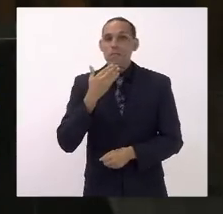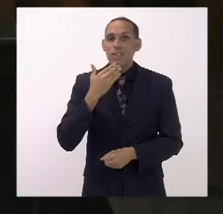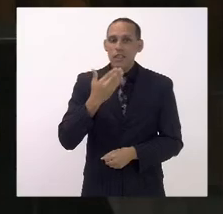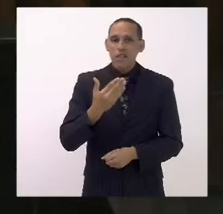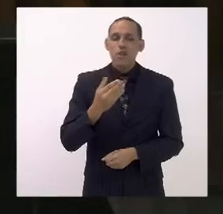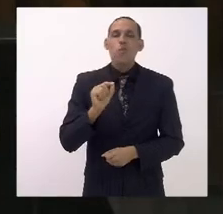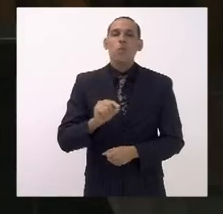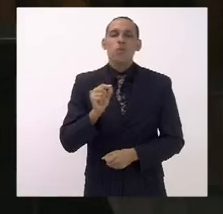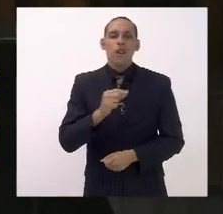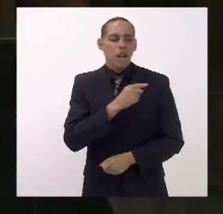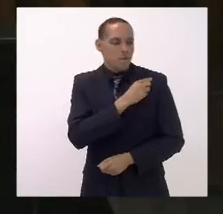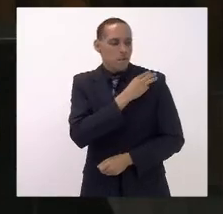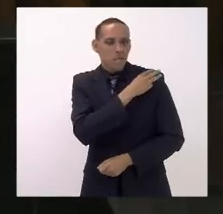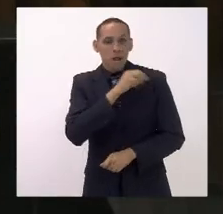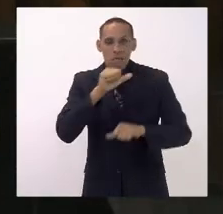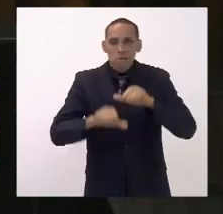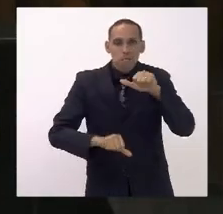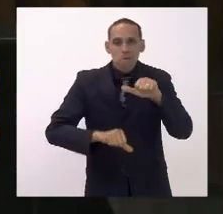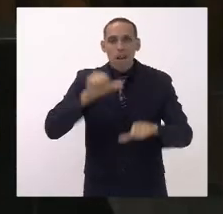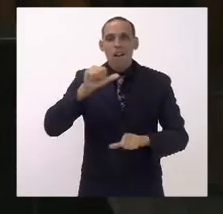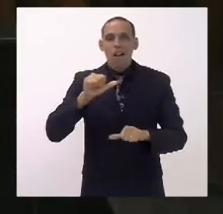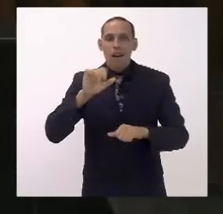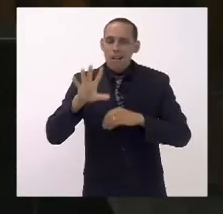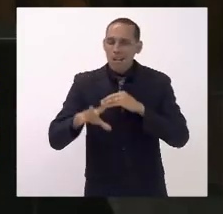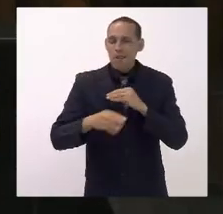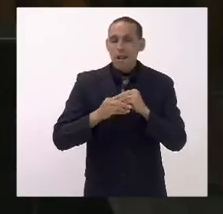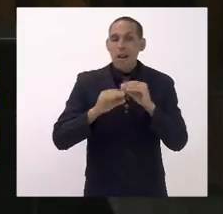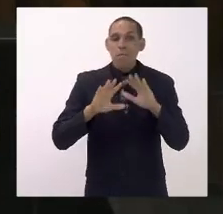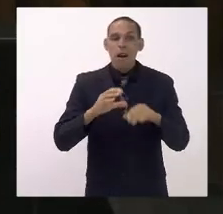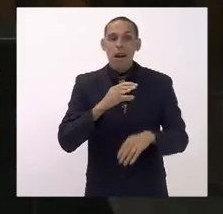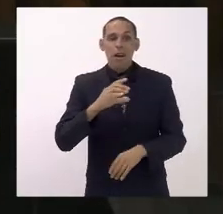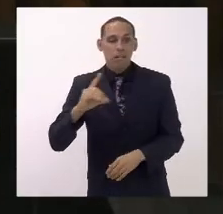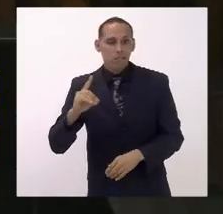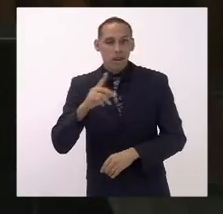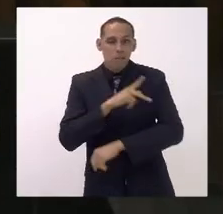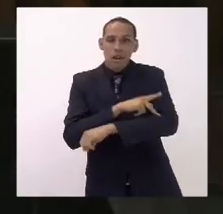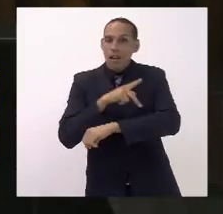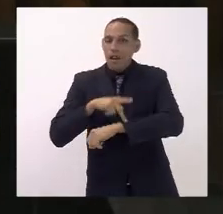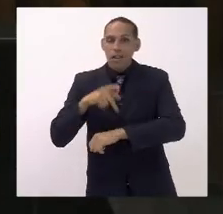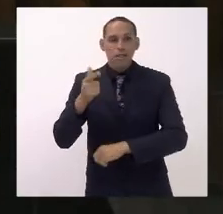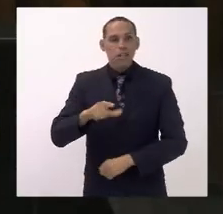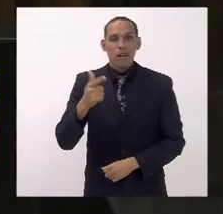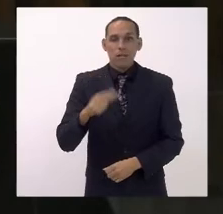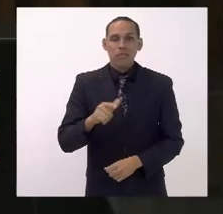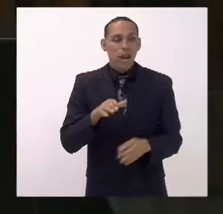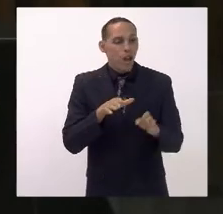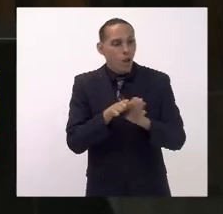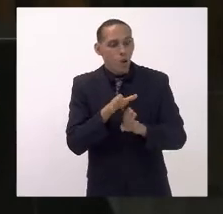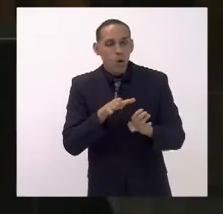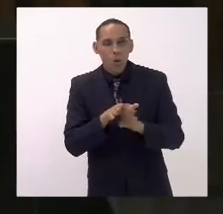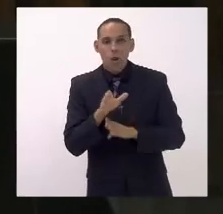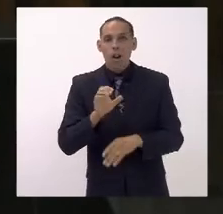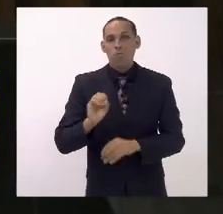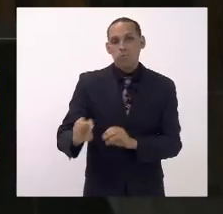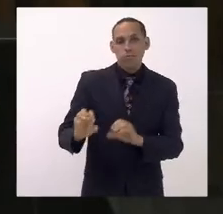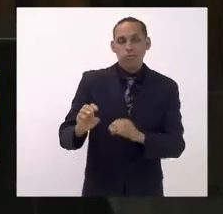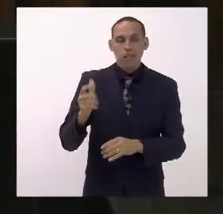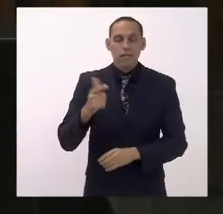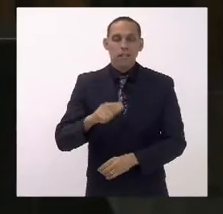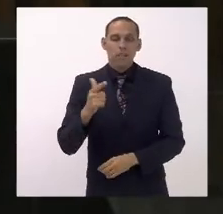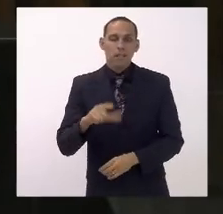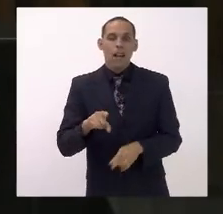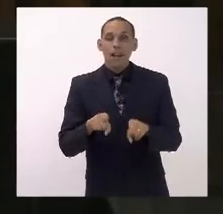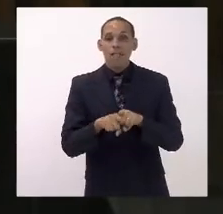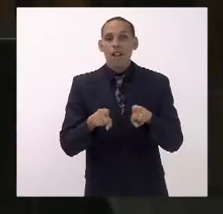reforma do ensino médio no Rio de Janeiro, as escolas não têm coordenador pedagógico, não têm orientador educacional, tem escola que não tem